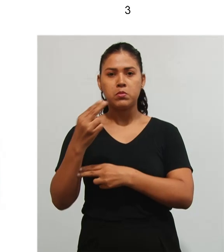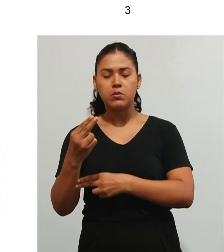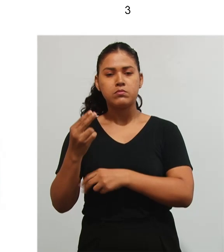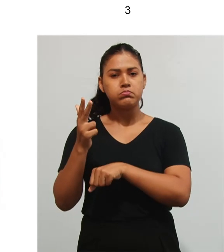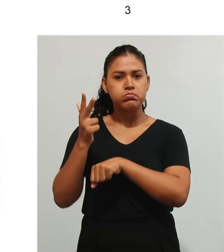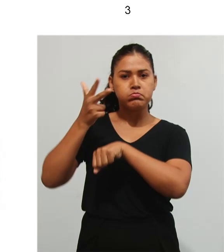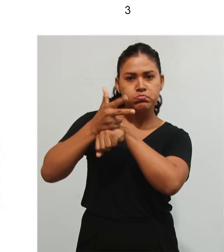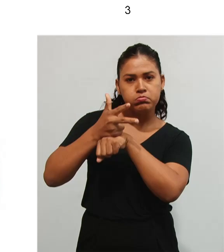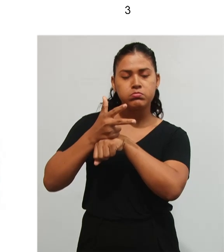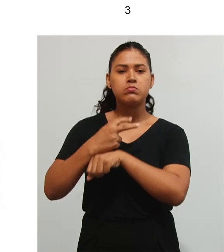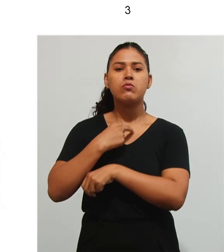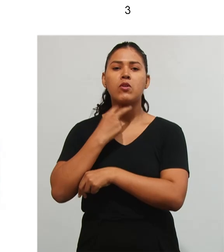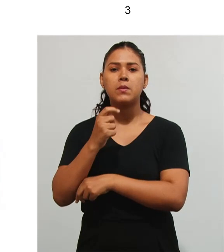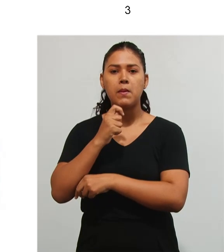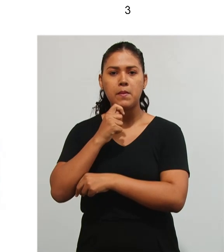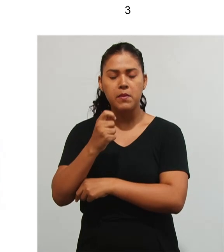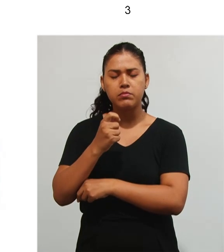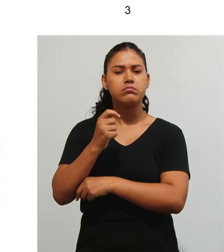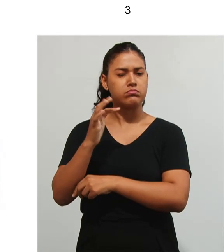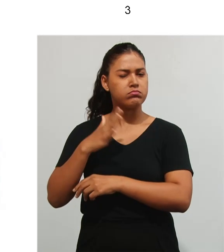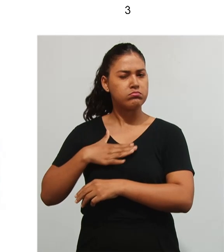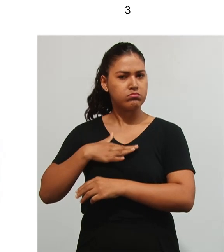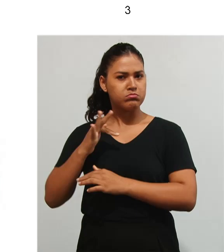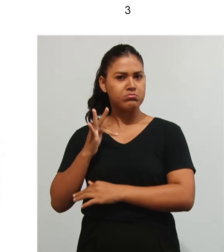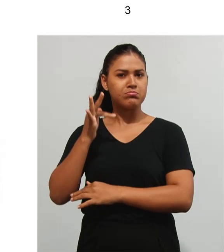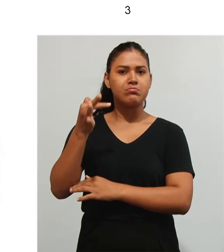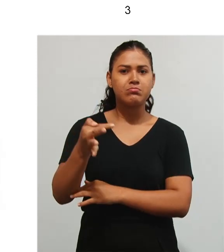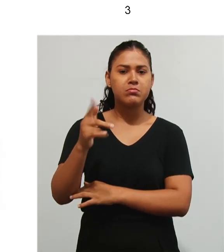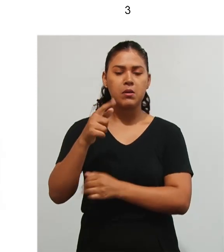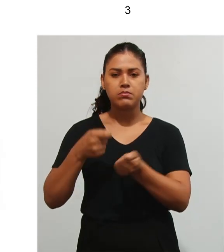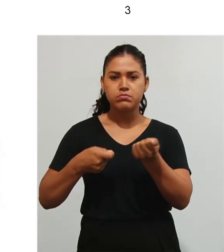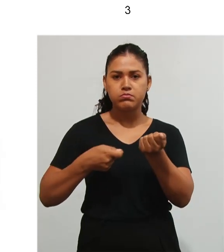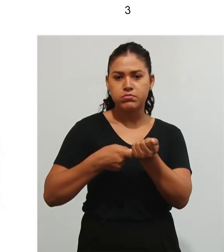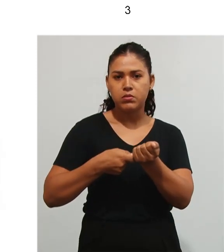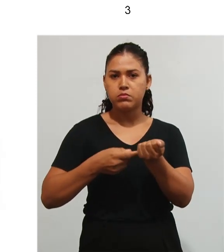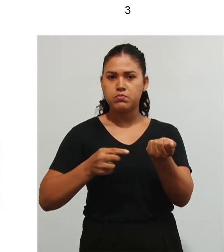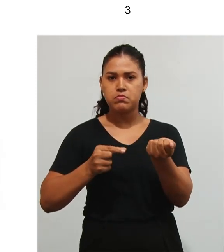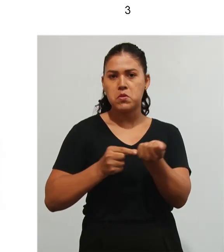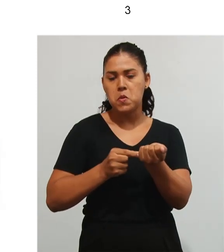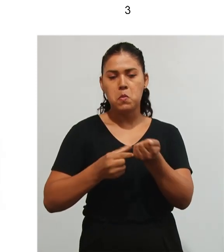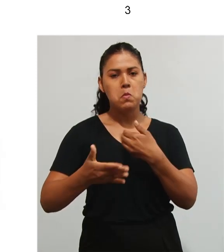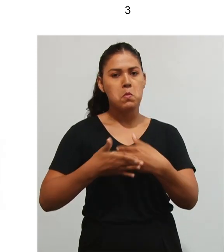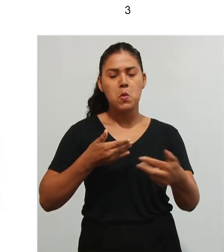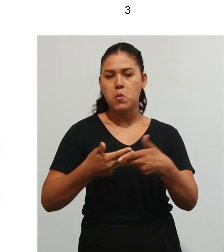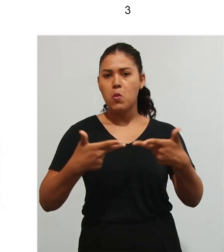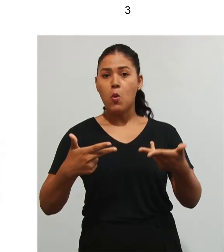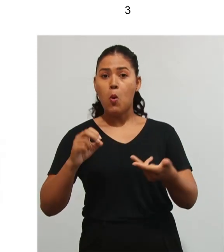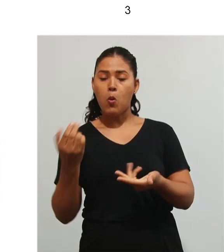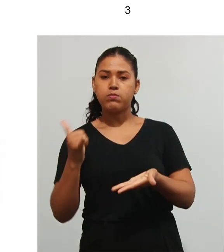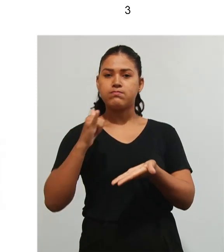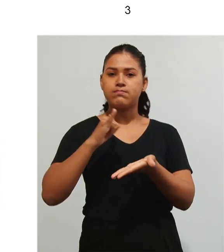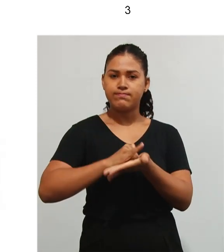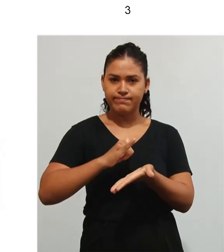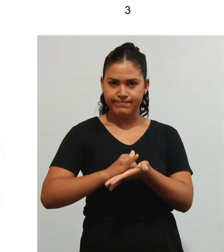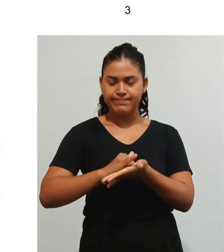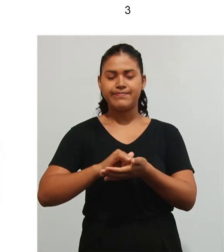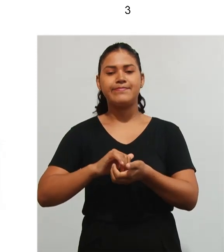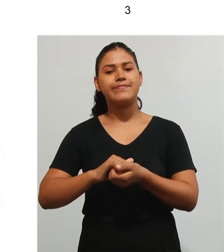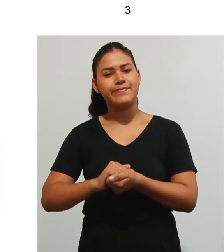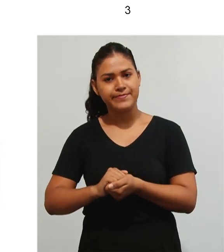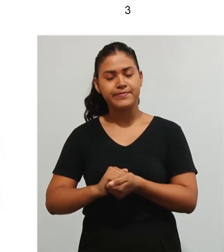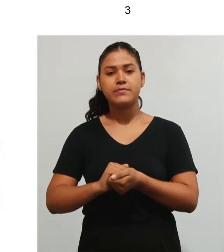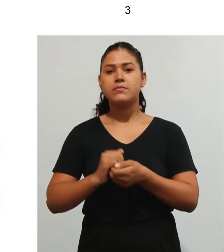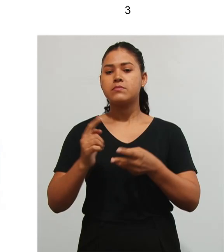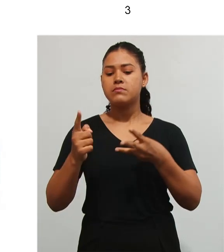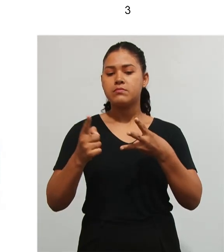câmera e assim por diante, como a gente vai ver mais à frente, que são os dispositivos de entrada, ou por alguma aplicação. Posteriormente, o